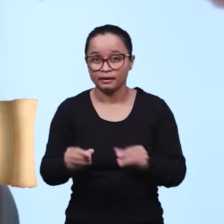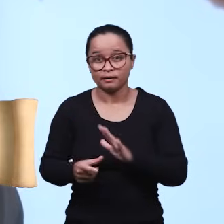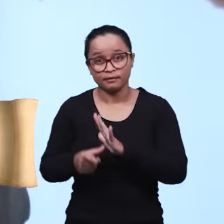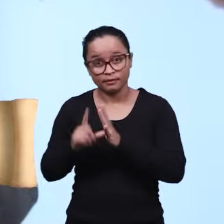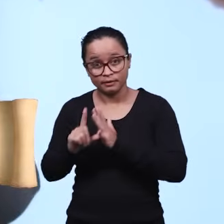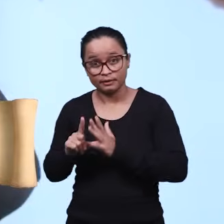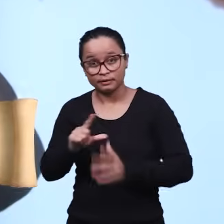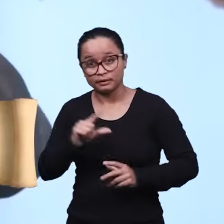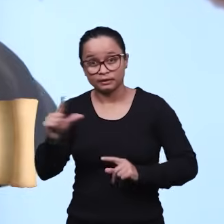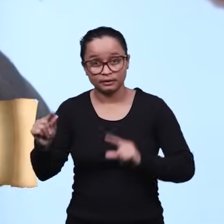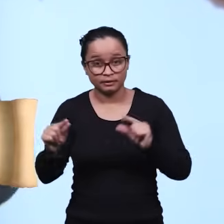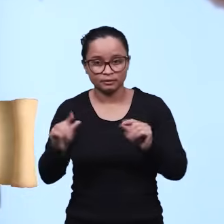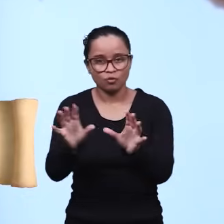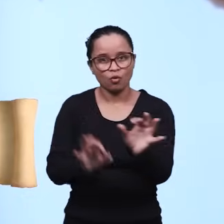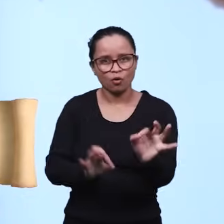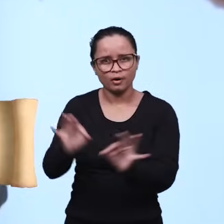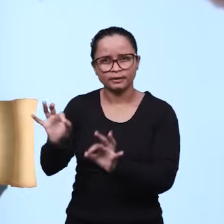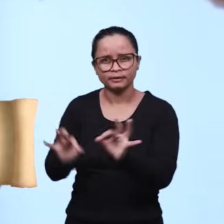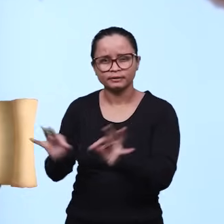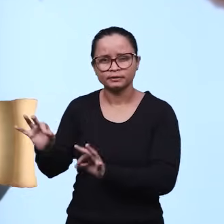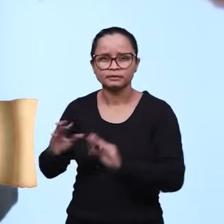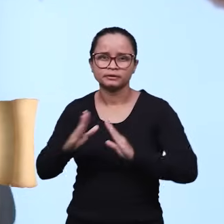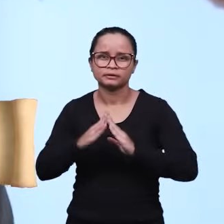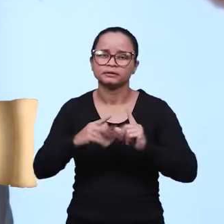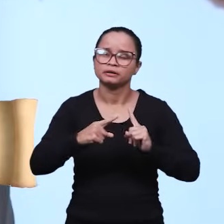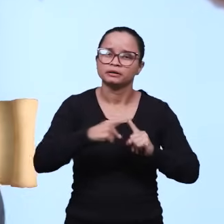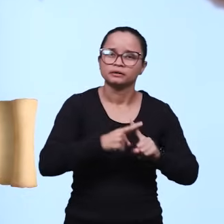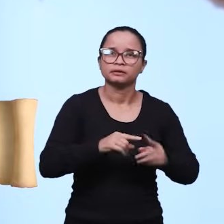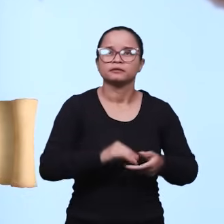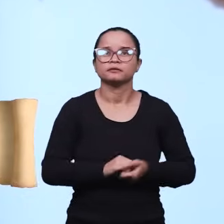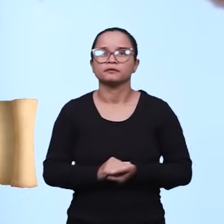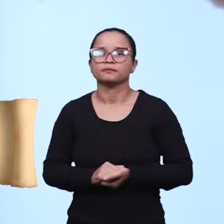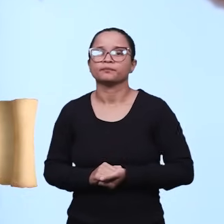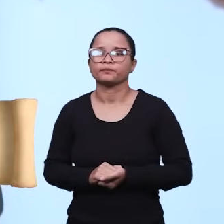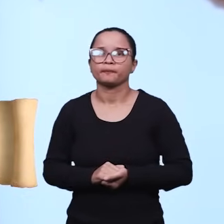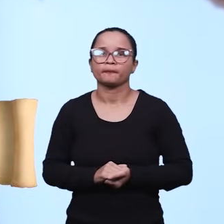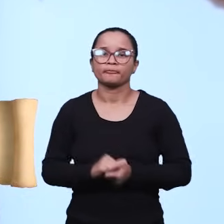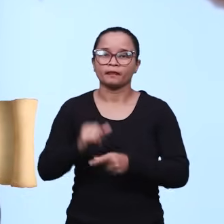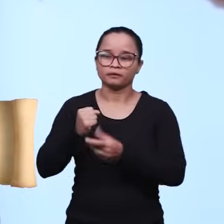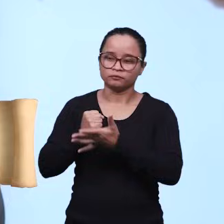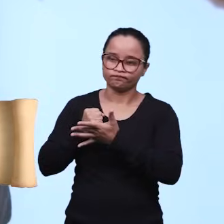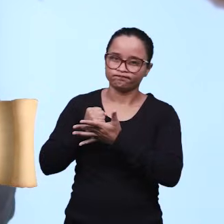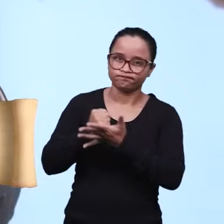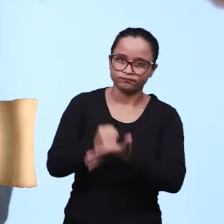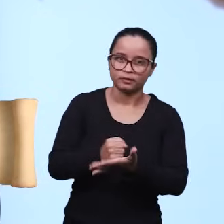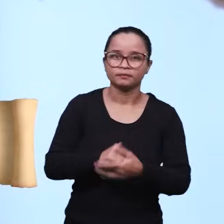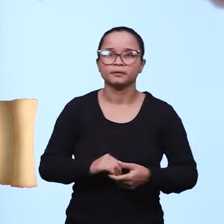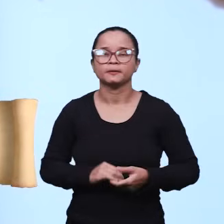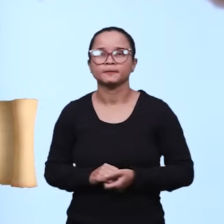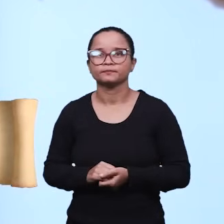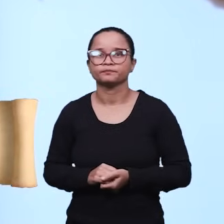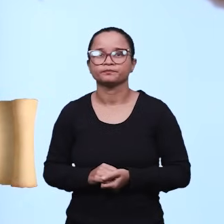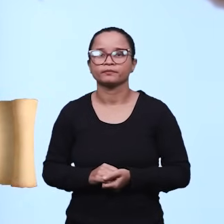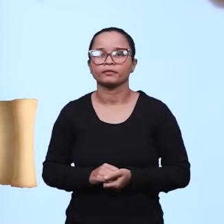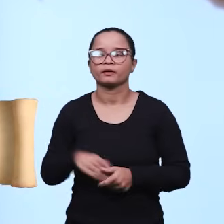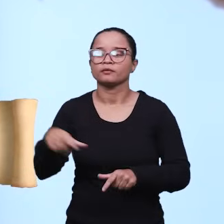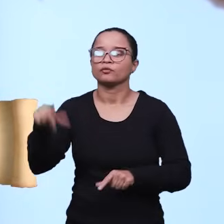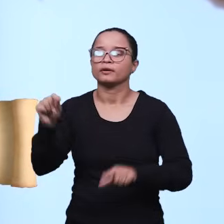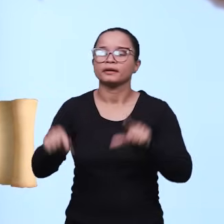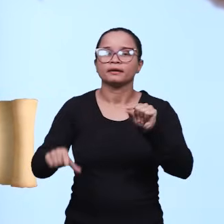saíram organizando as igrejas, dando assistência, nomeando,